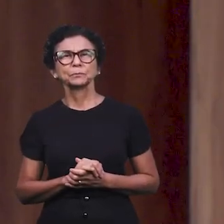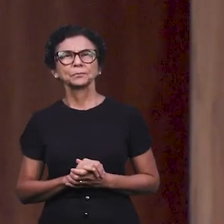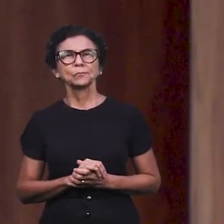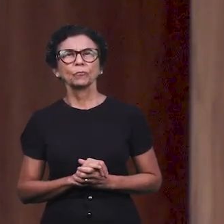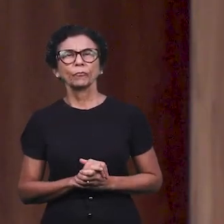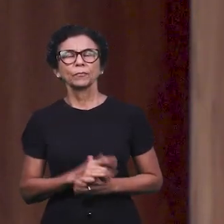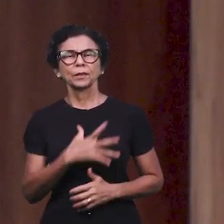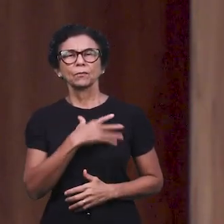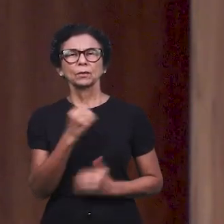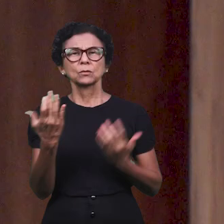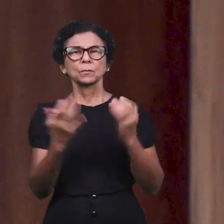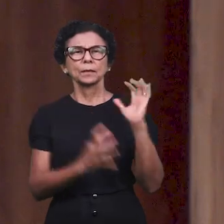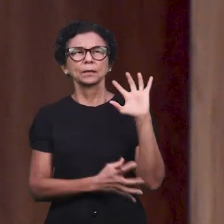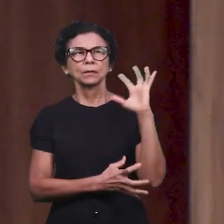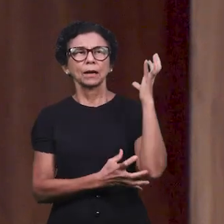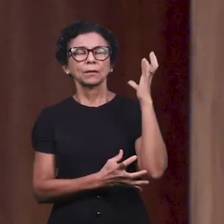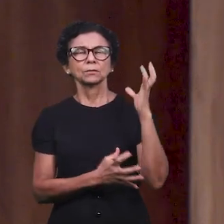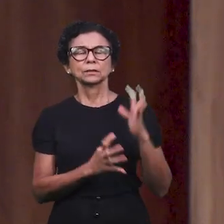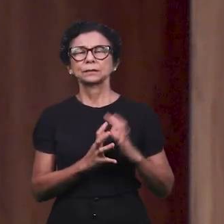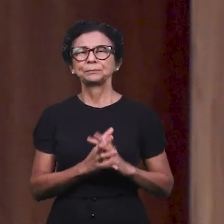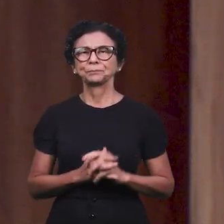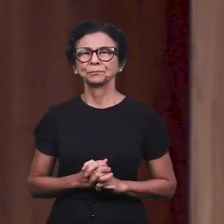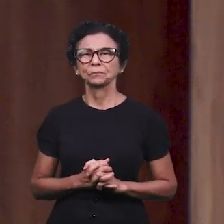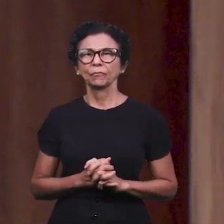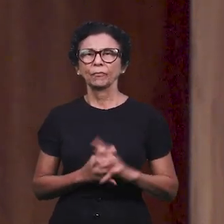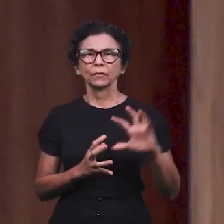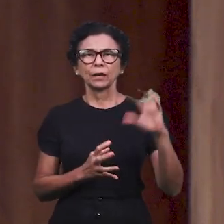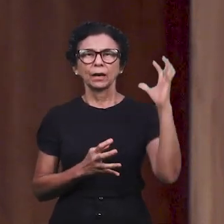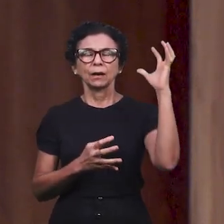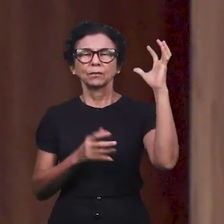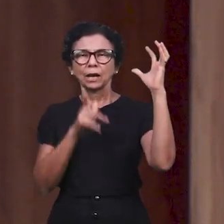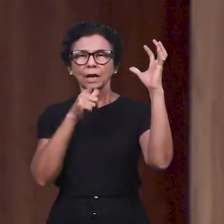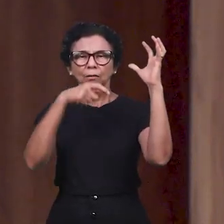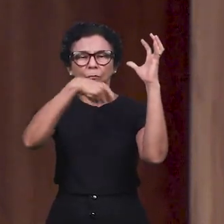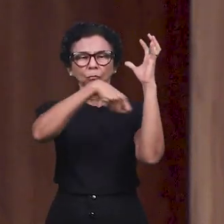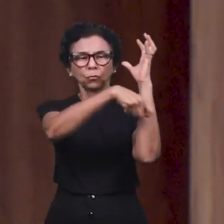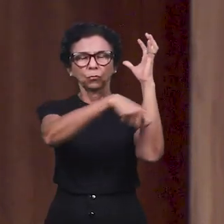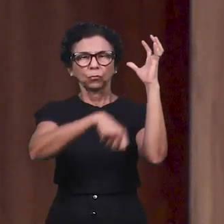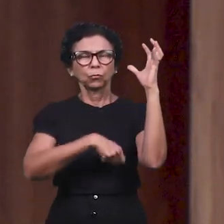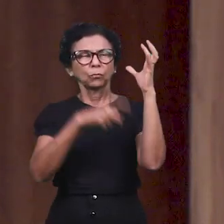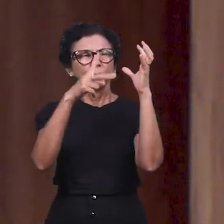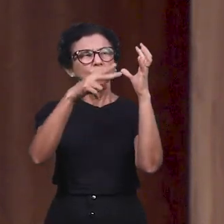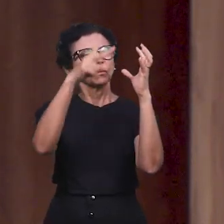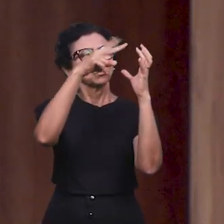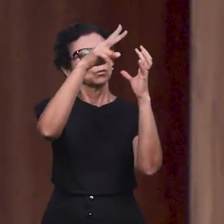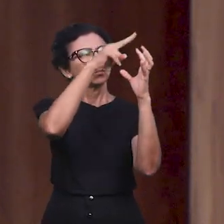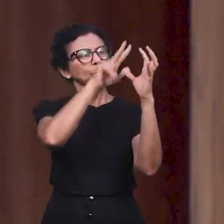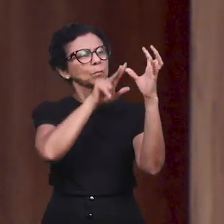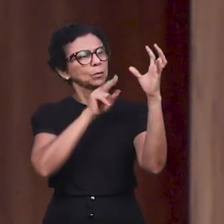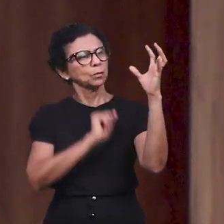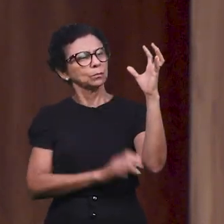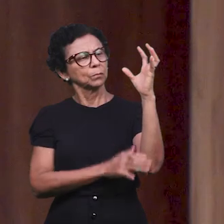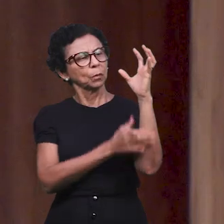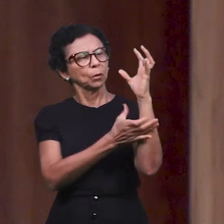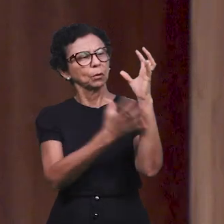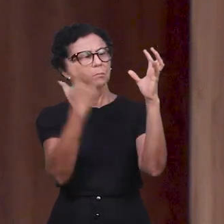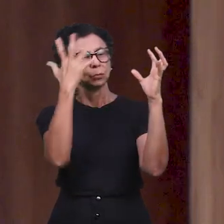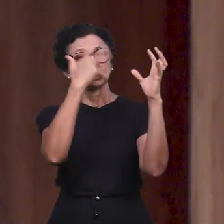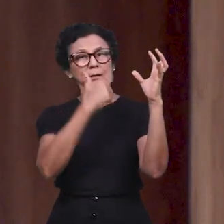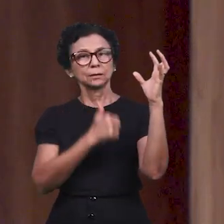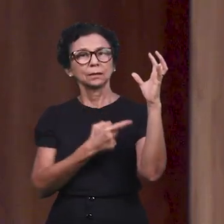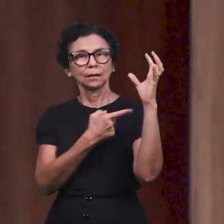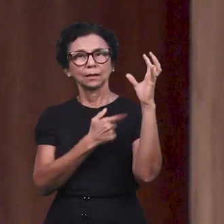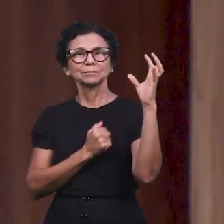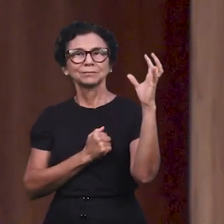Aí tem que plantar bem, regar bem, adubar bem, podar bem, para na velhice a gente poder colher